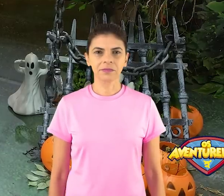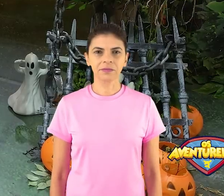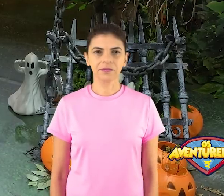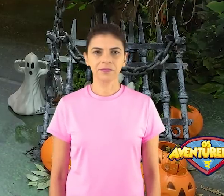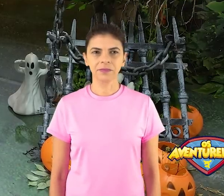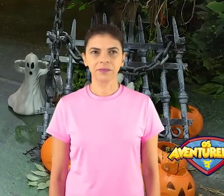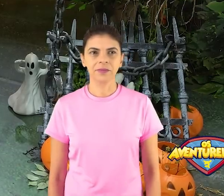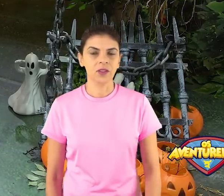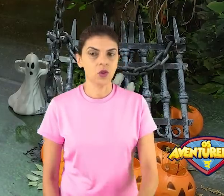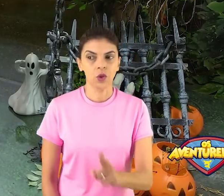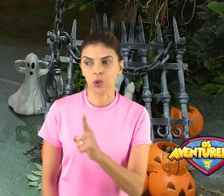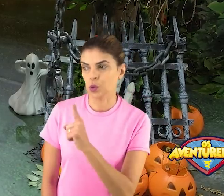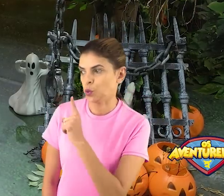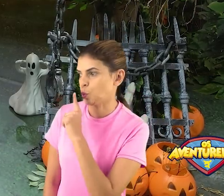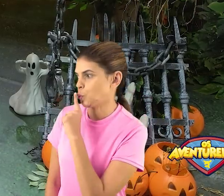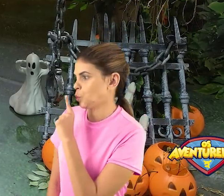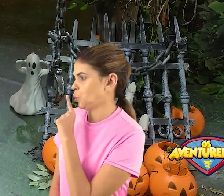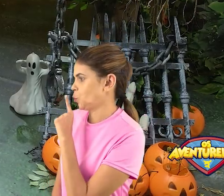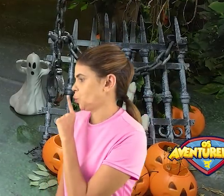Ficou!